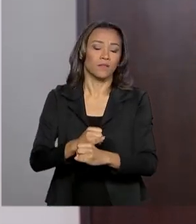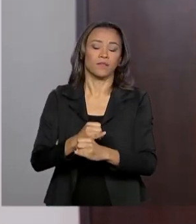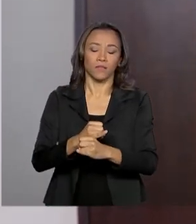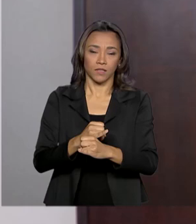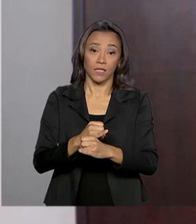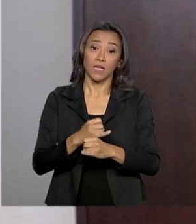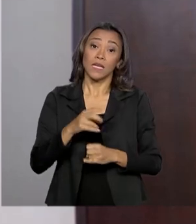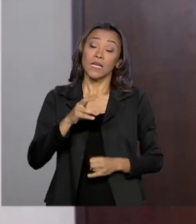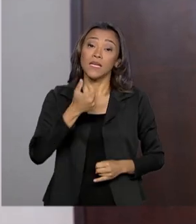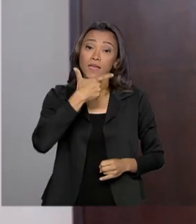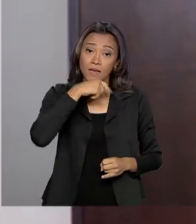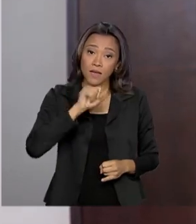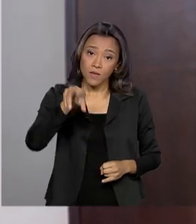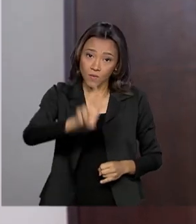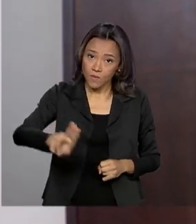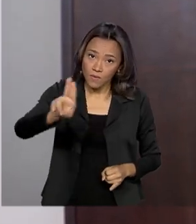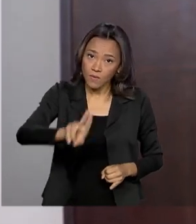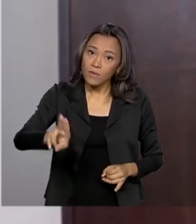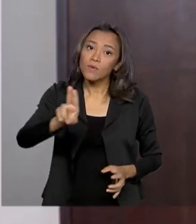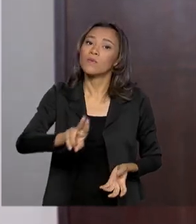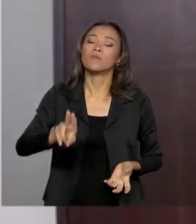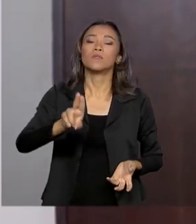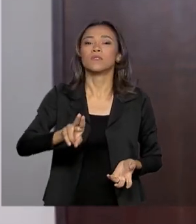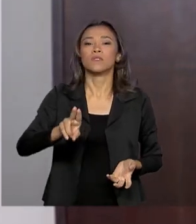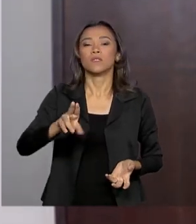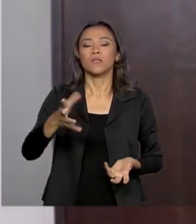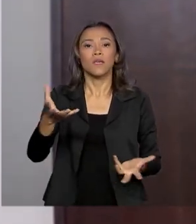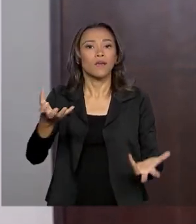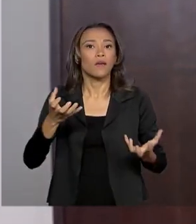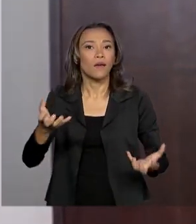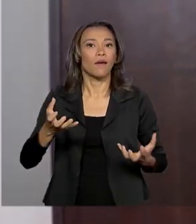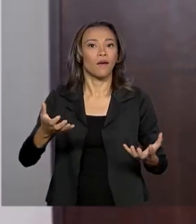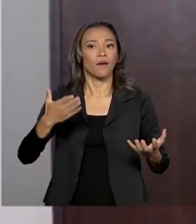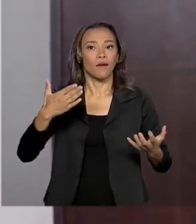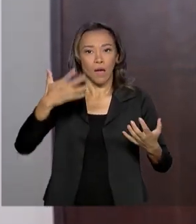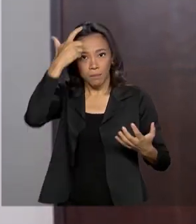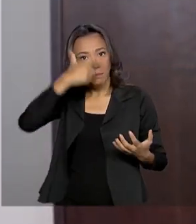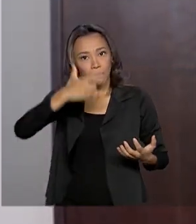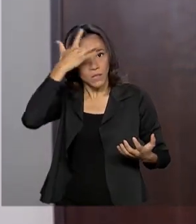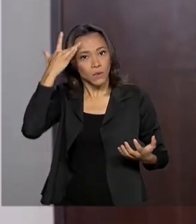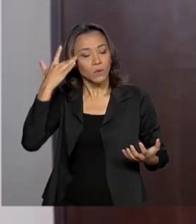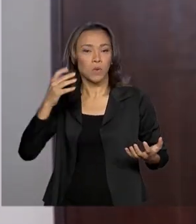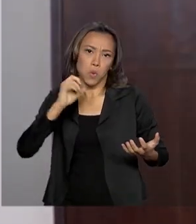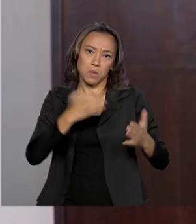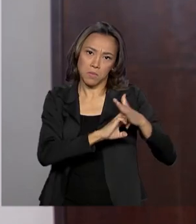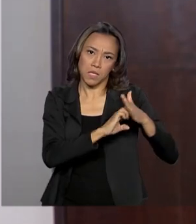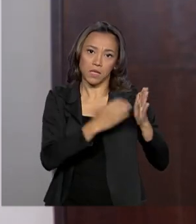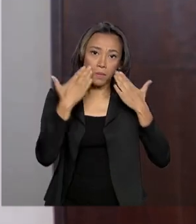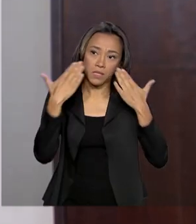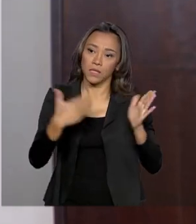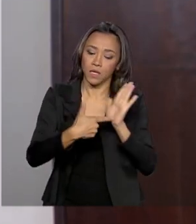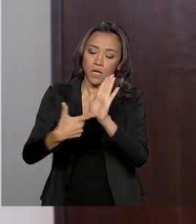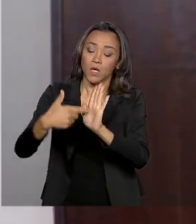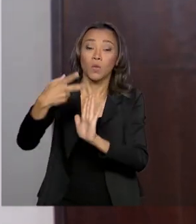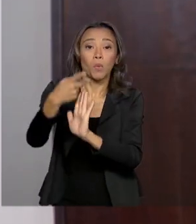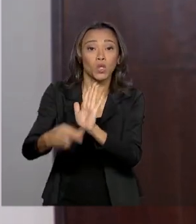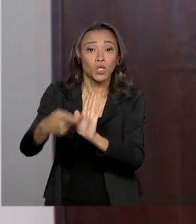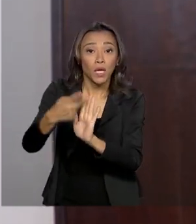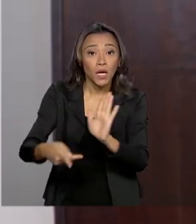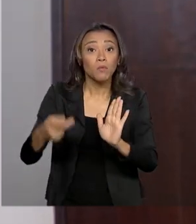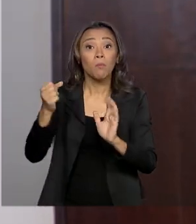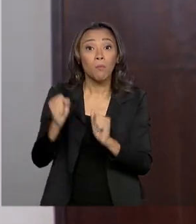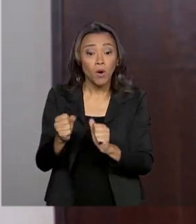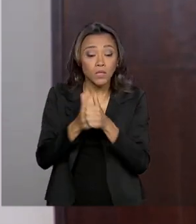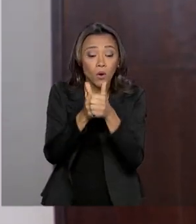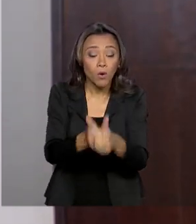o usuário, aquele proponente, quem apresentou o projeto, ele possa acompanhar online onde se